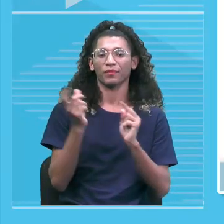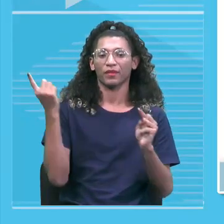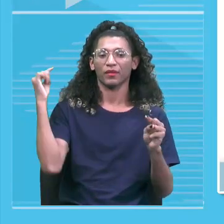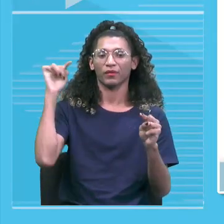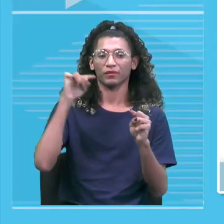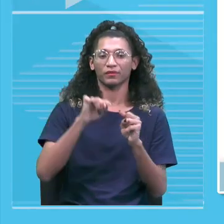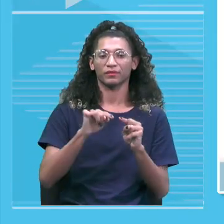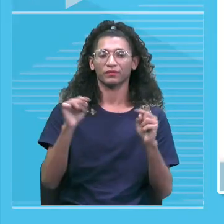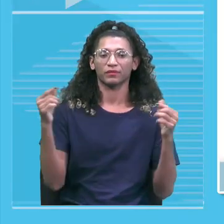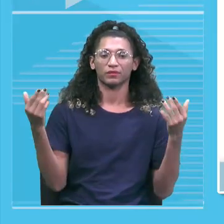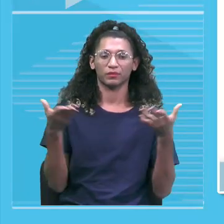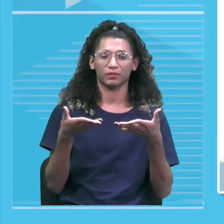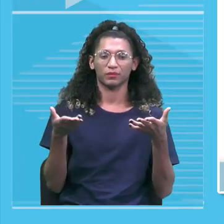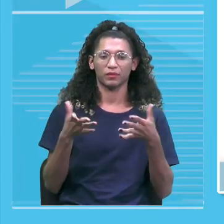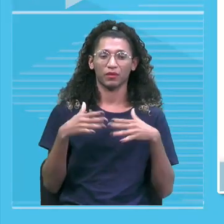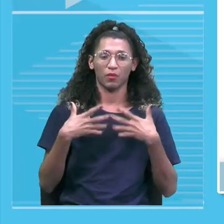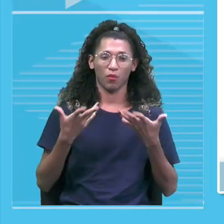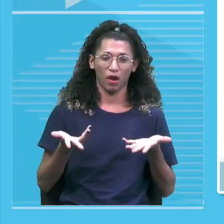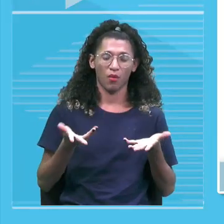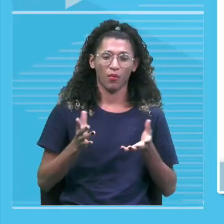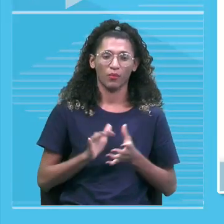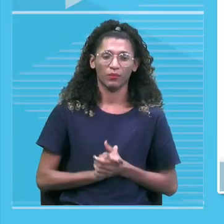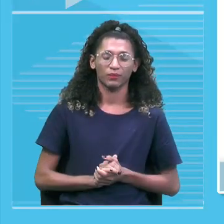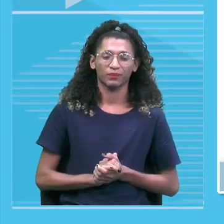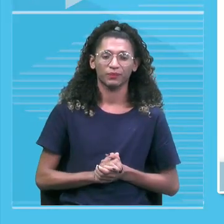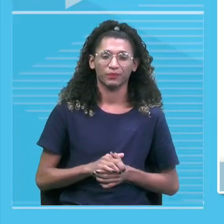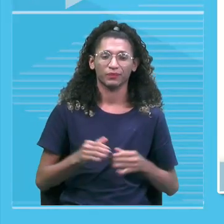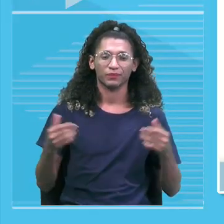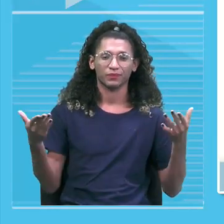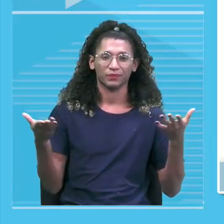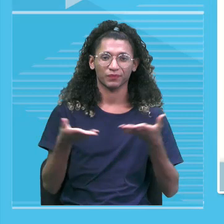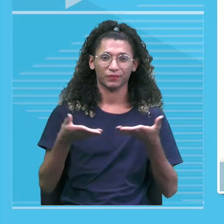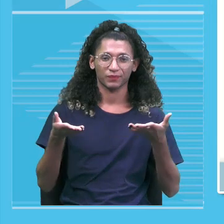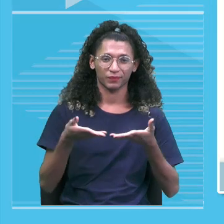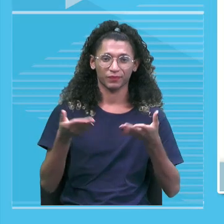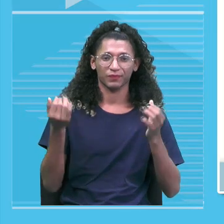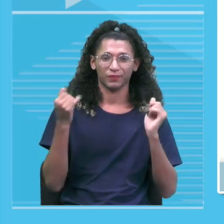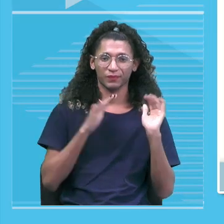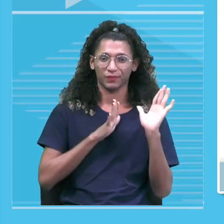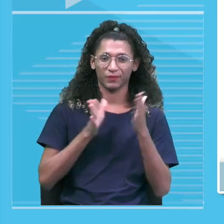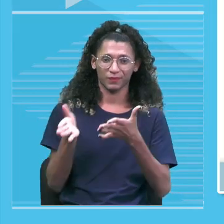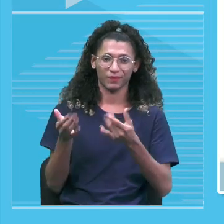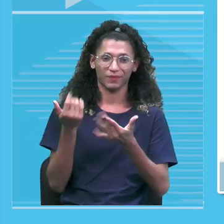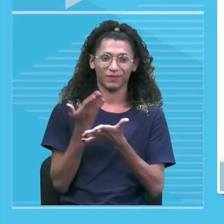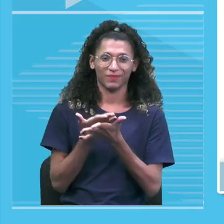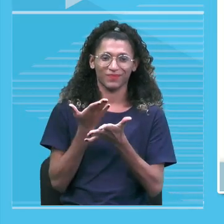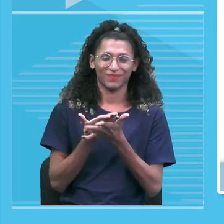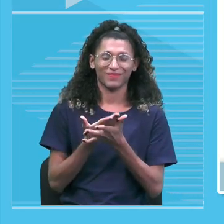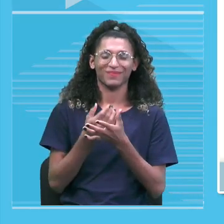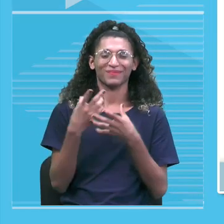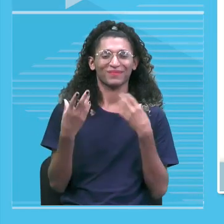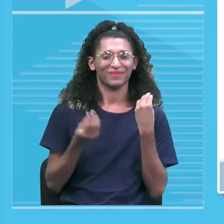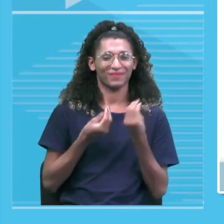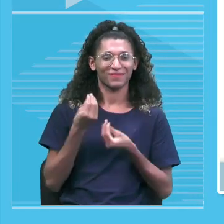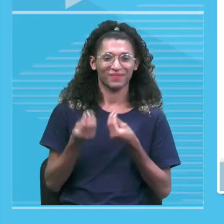objetivos de hoje hoje o nosso foco na nossa aula será